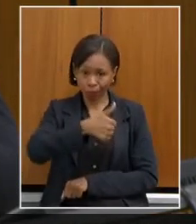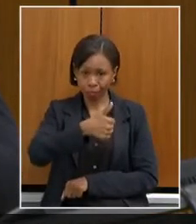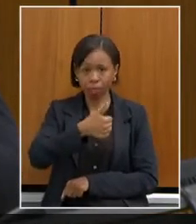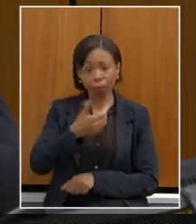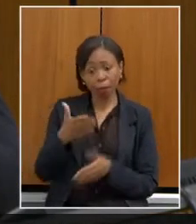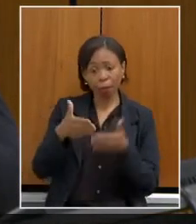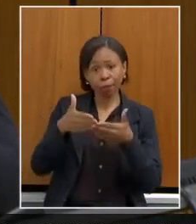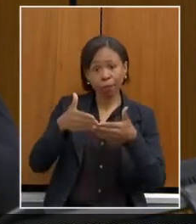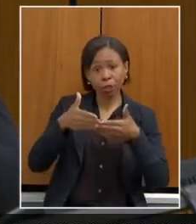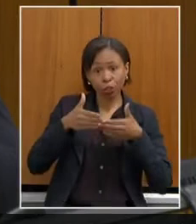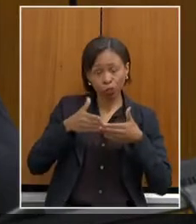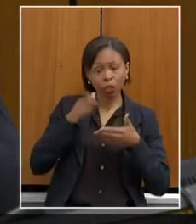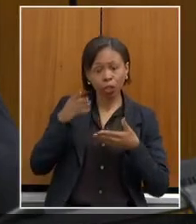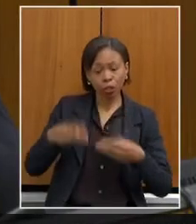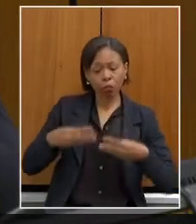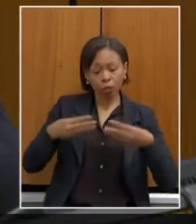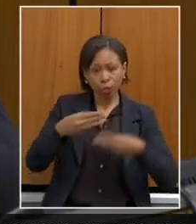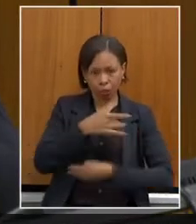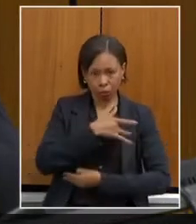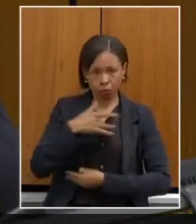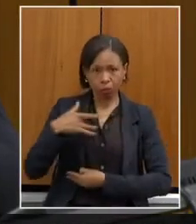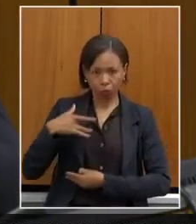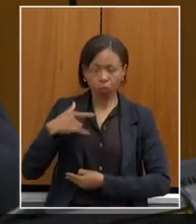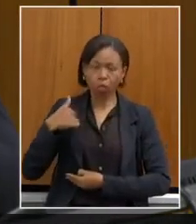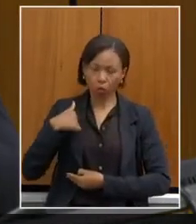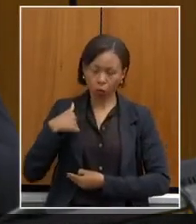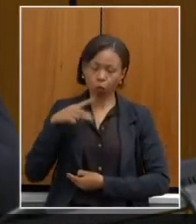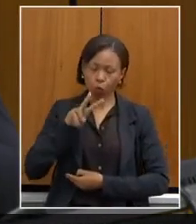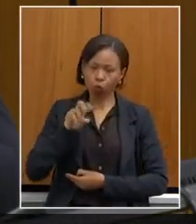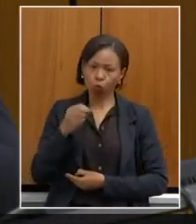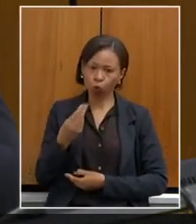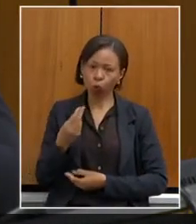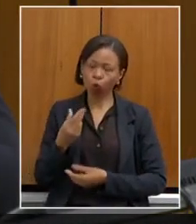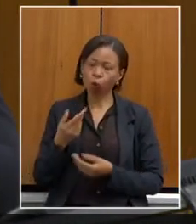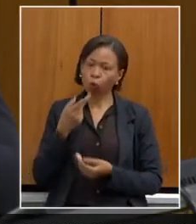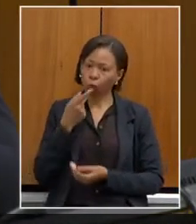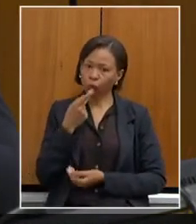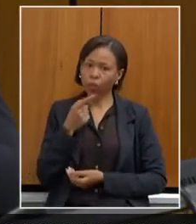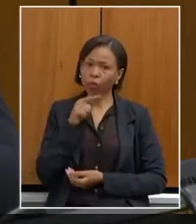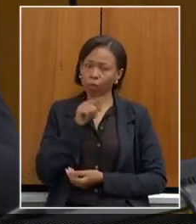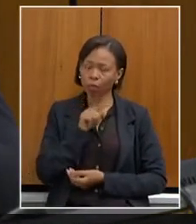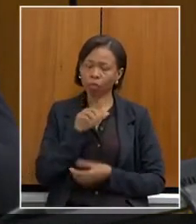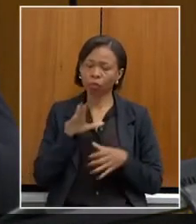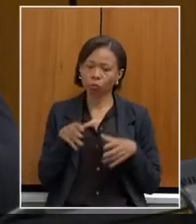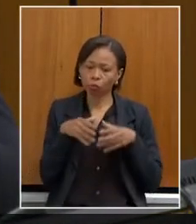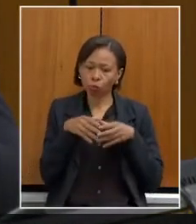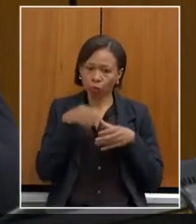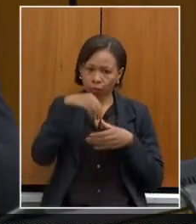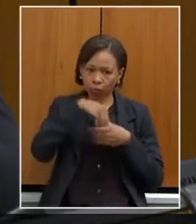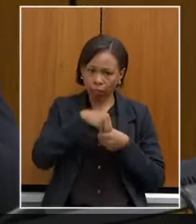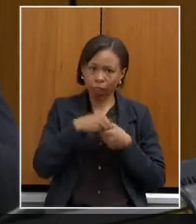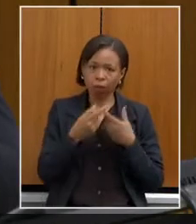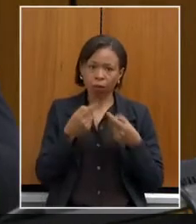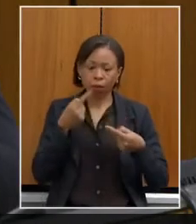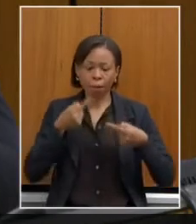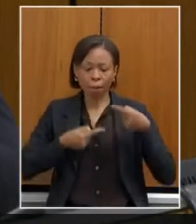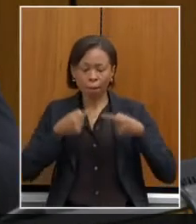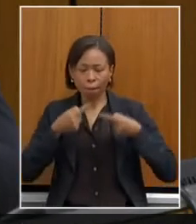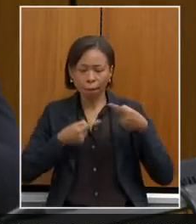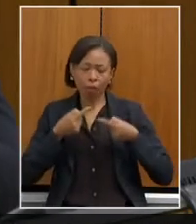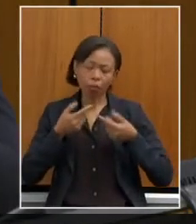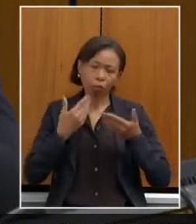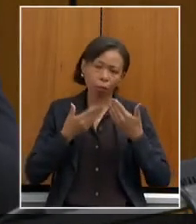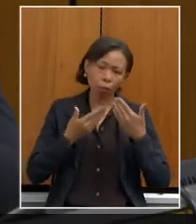Saúde então eu levarei esse pleito para discussão na câmara interna técnica de discussão caso seja